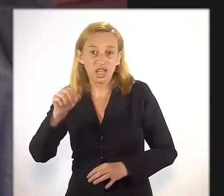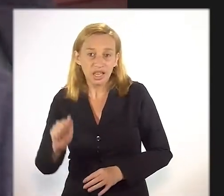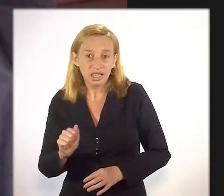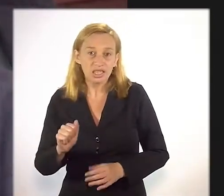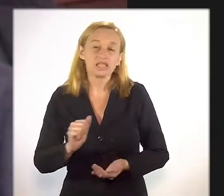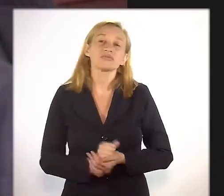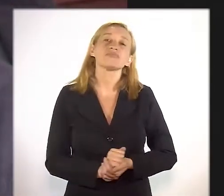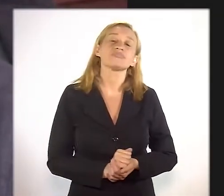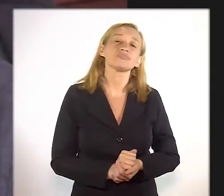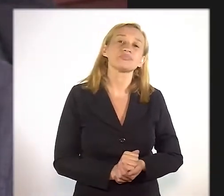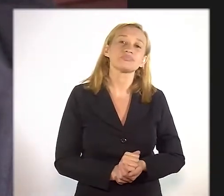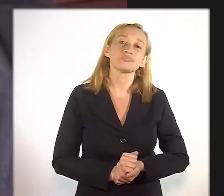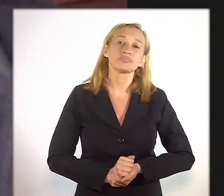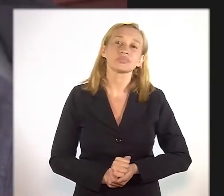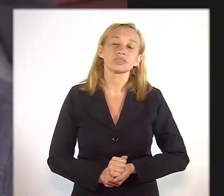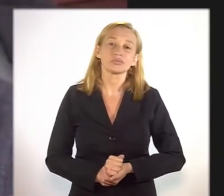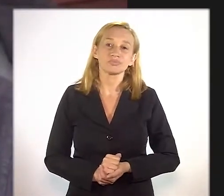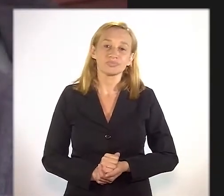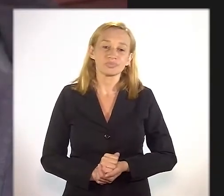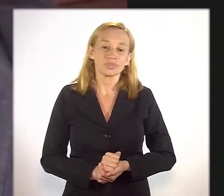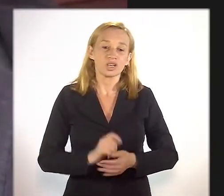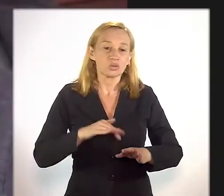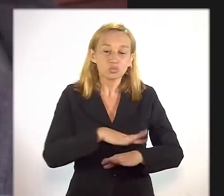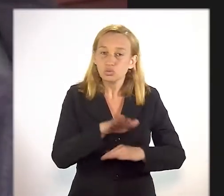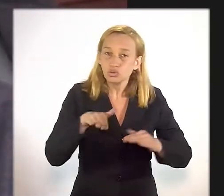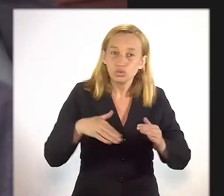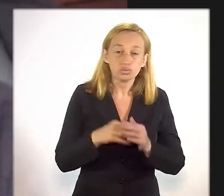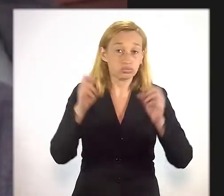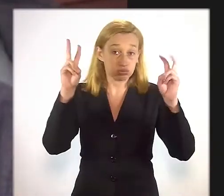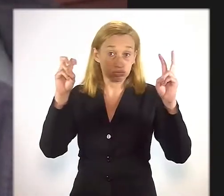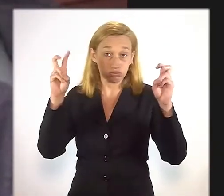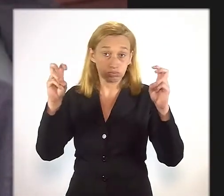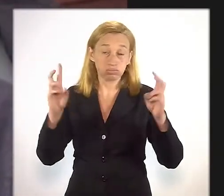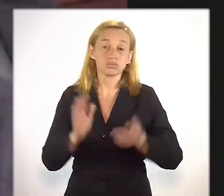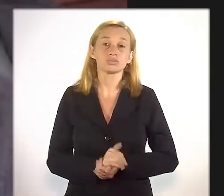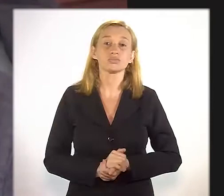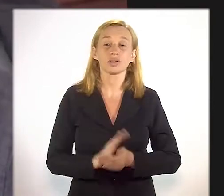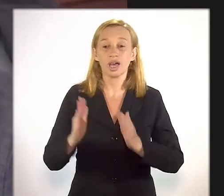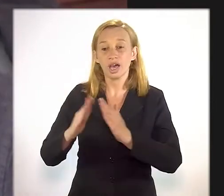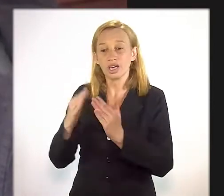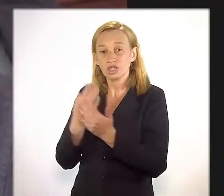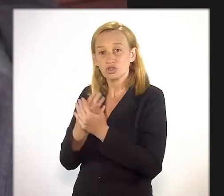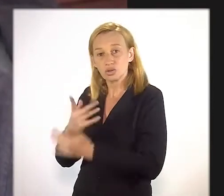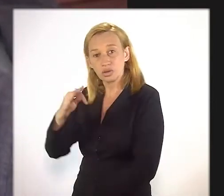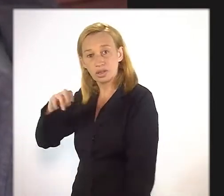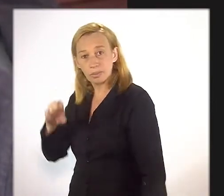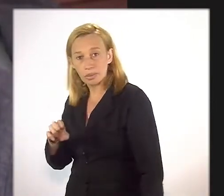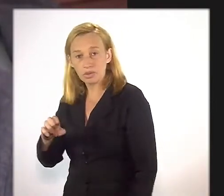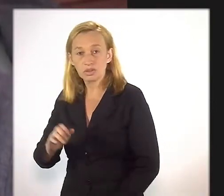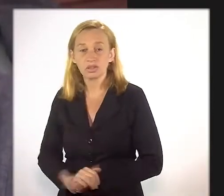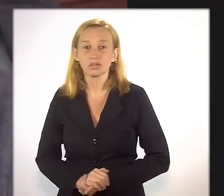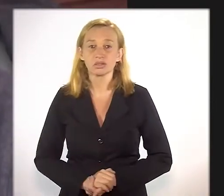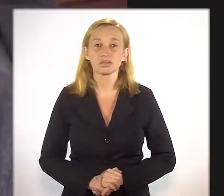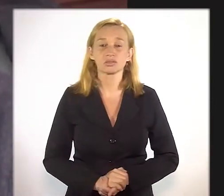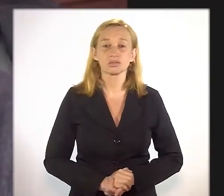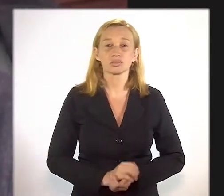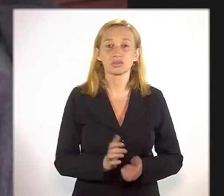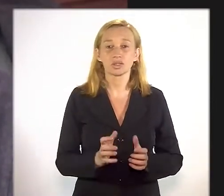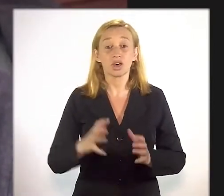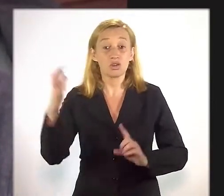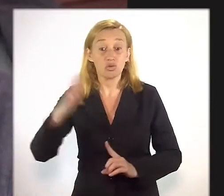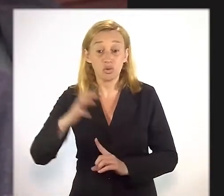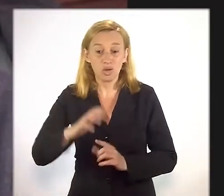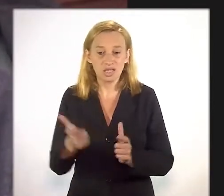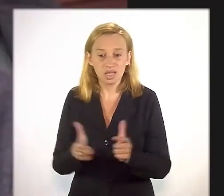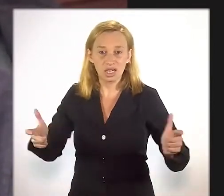pela ética, até pela espiritualidade, físico-motora, etc. Então a Escola da Ponte é talvez a maior referência no